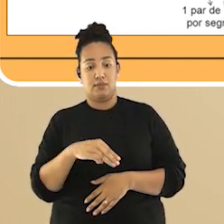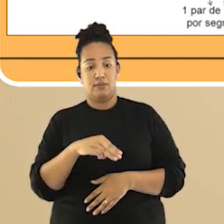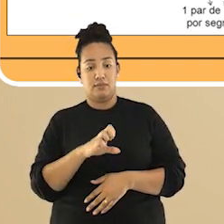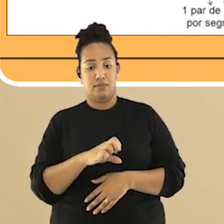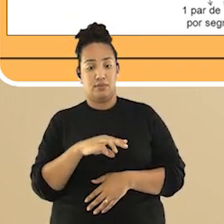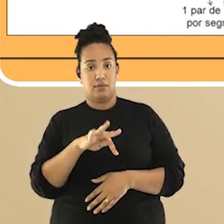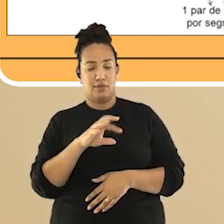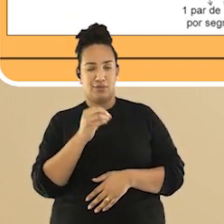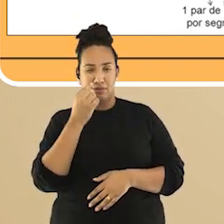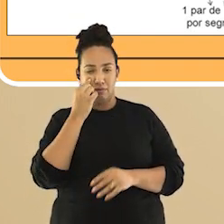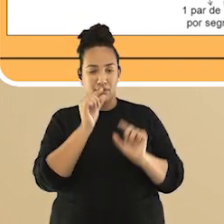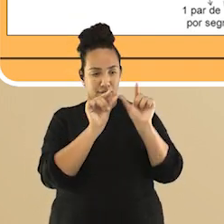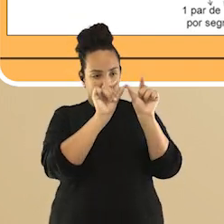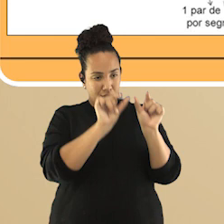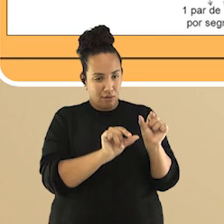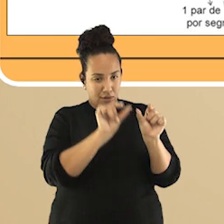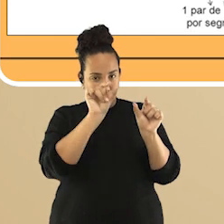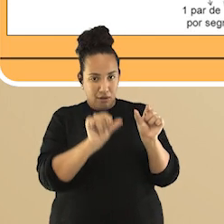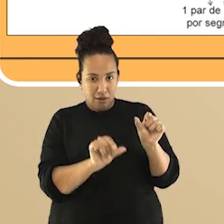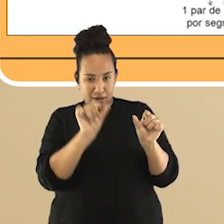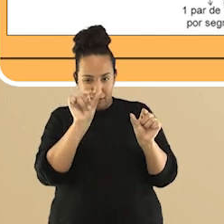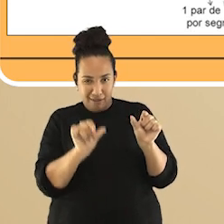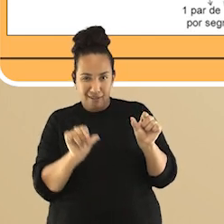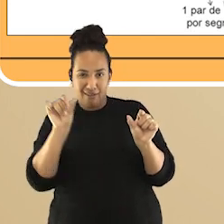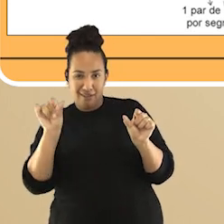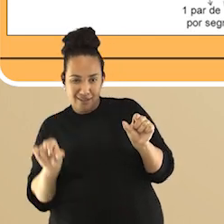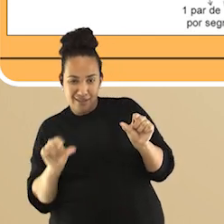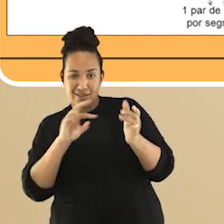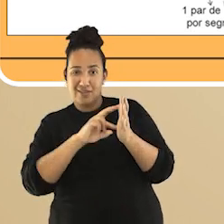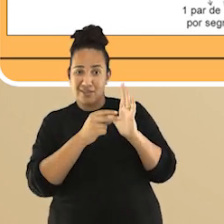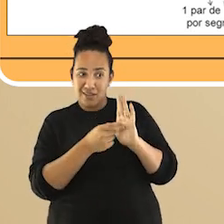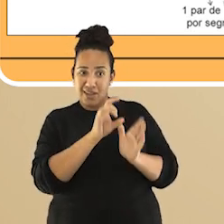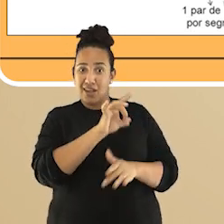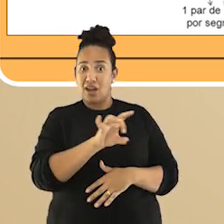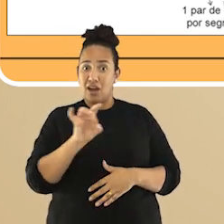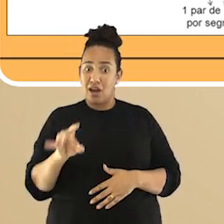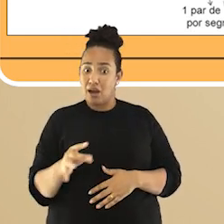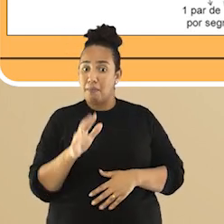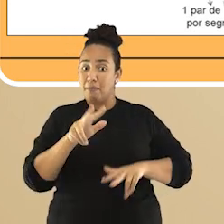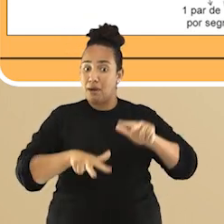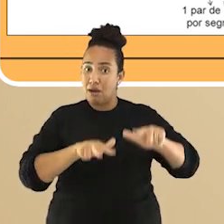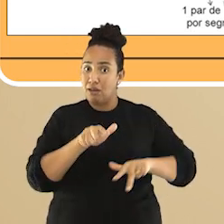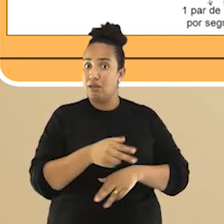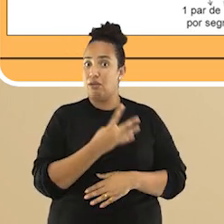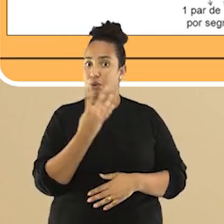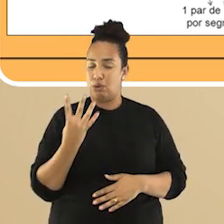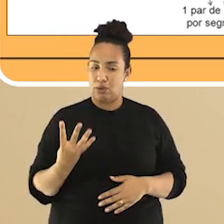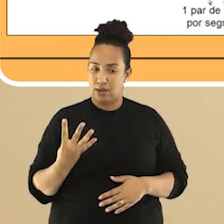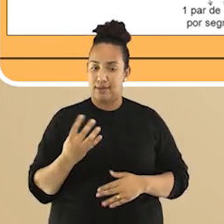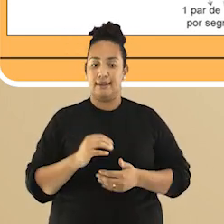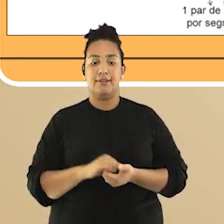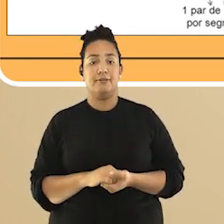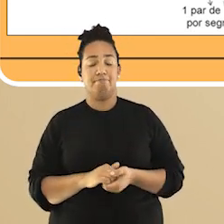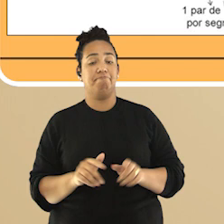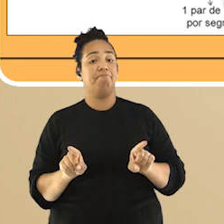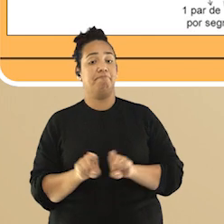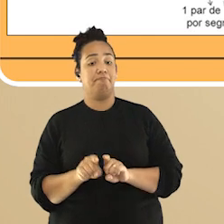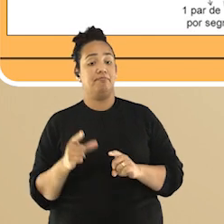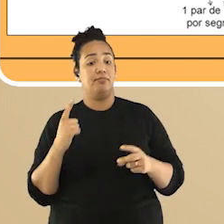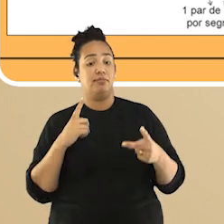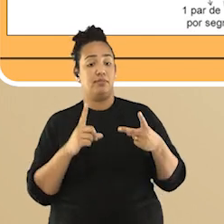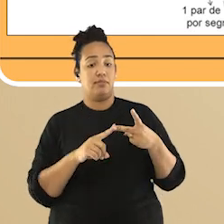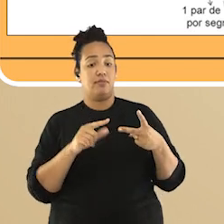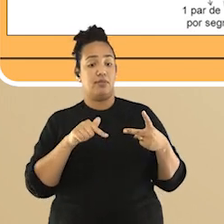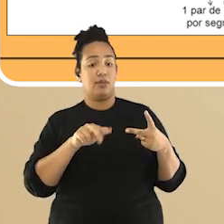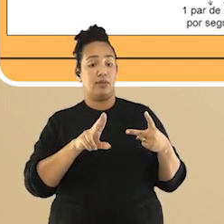deles, certo? Então, 4 patas para cada anelzinho. Eles possuem 2 antenas. E a gente também tem os quilópodes, em que a gente tem